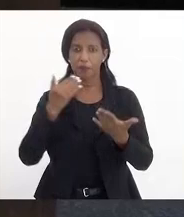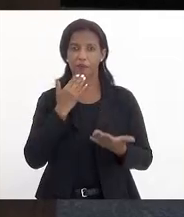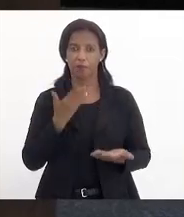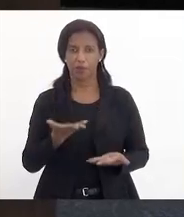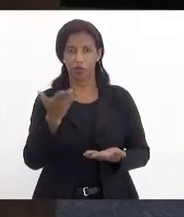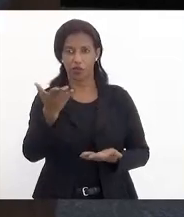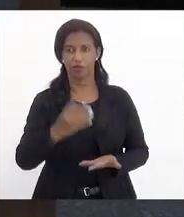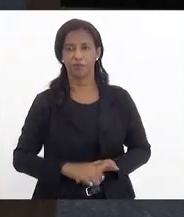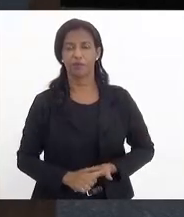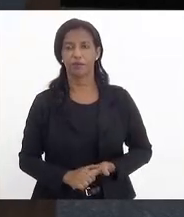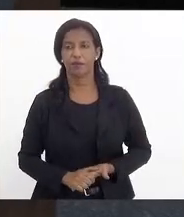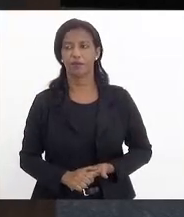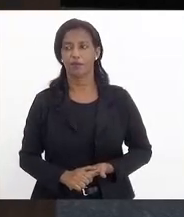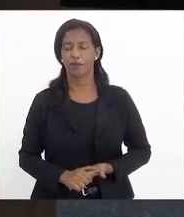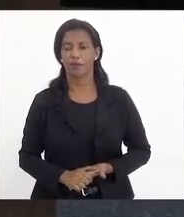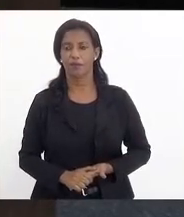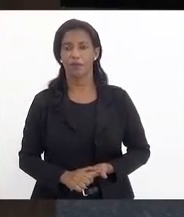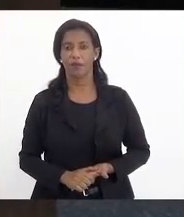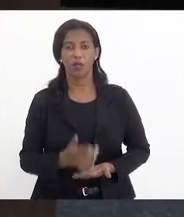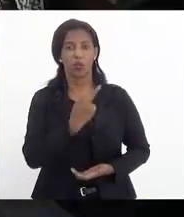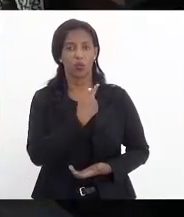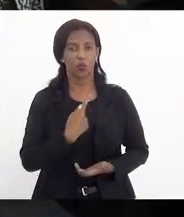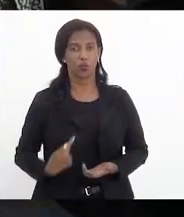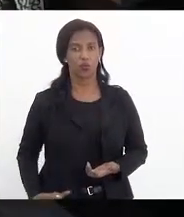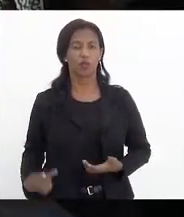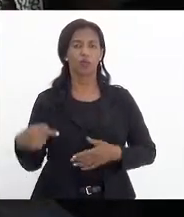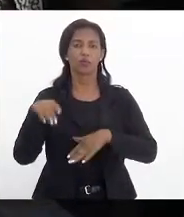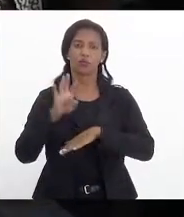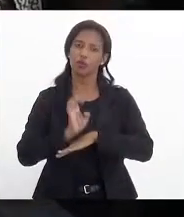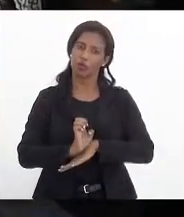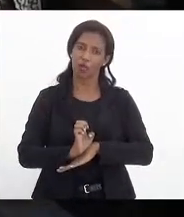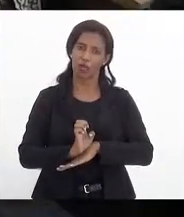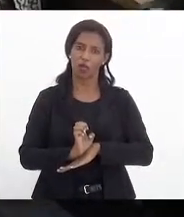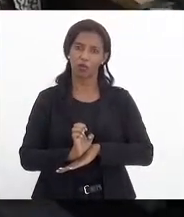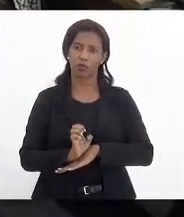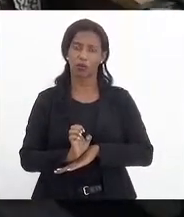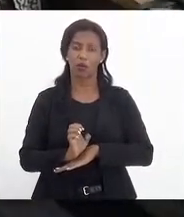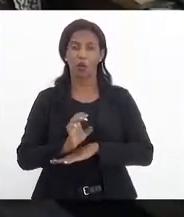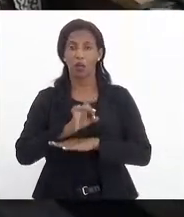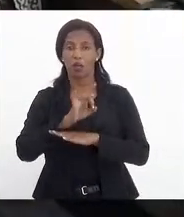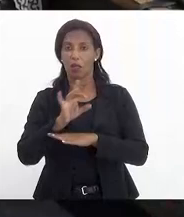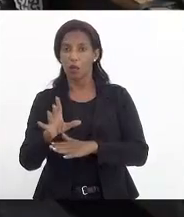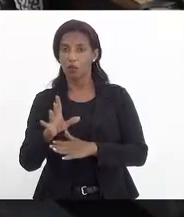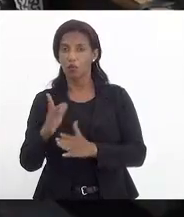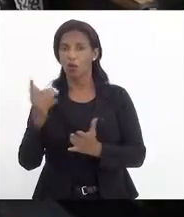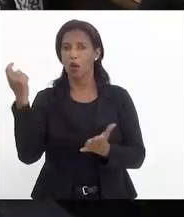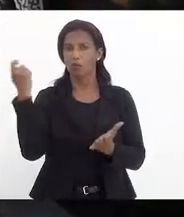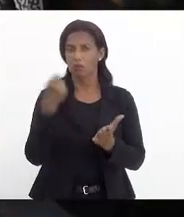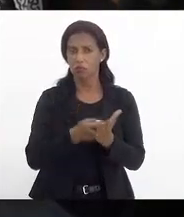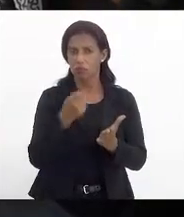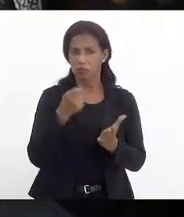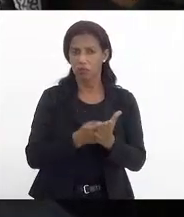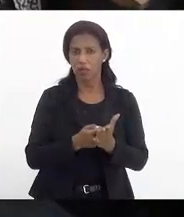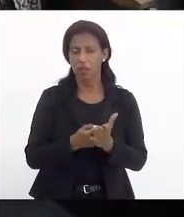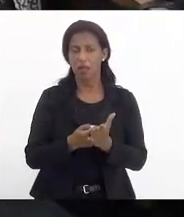a Vossa Excelência, né, que o governador do Estado não só sancione, mas